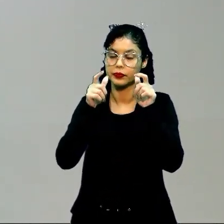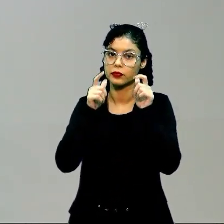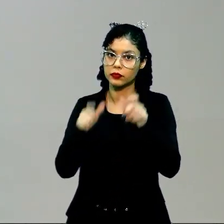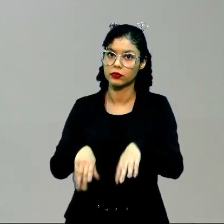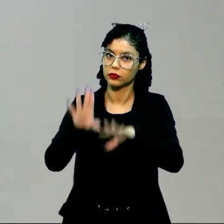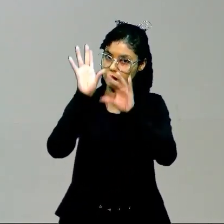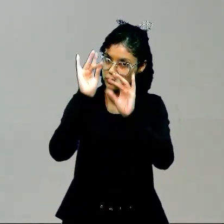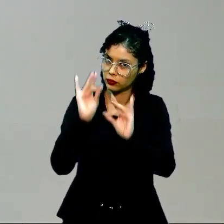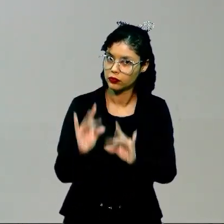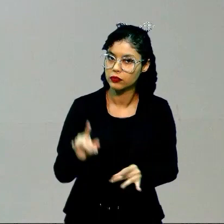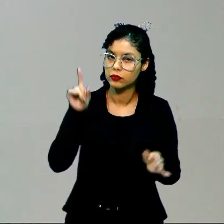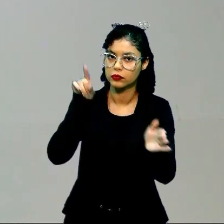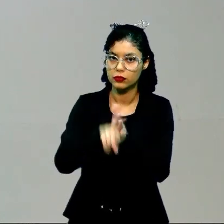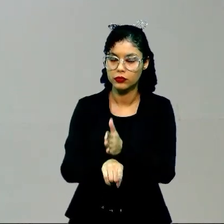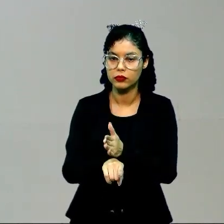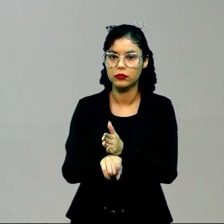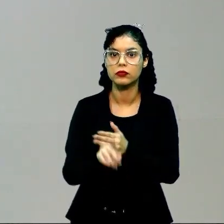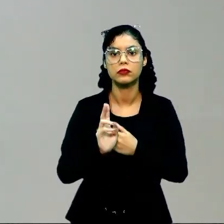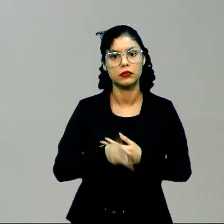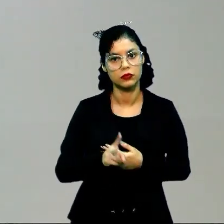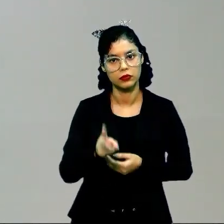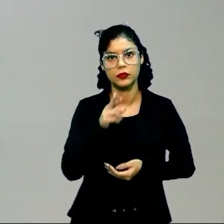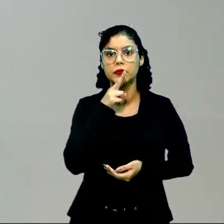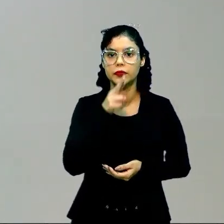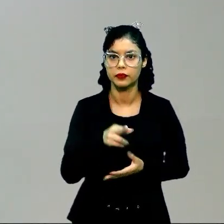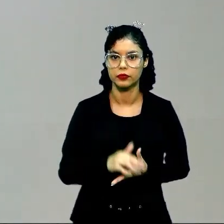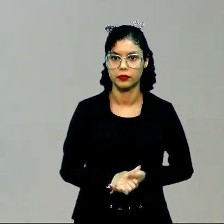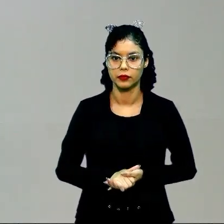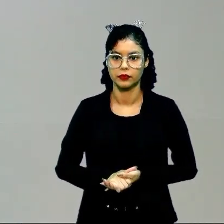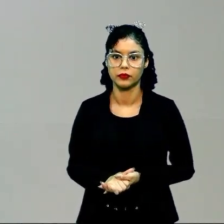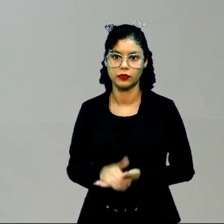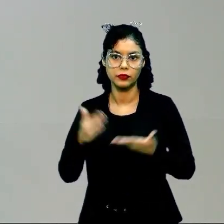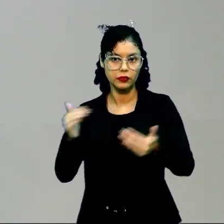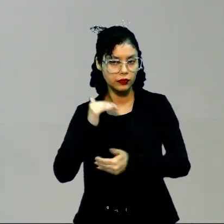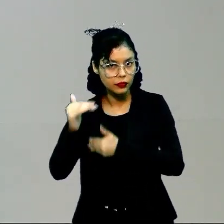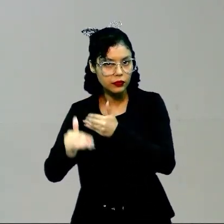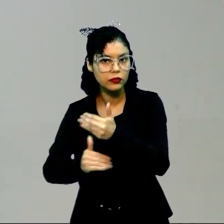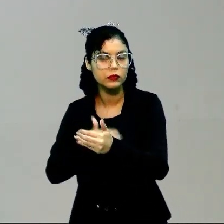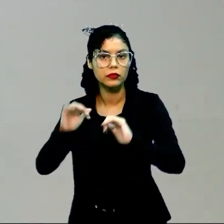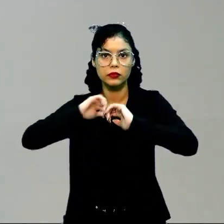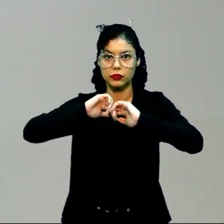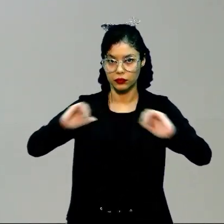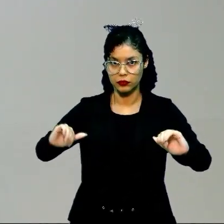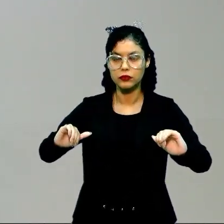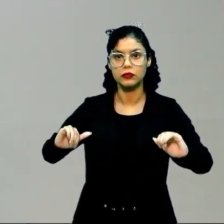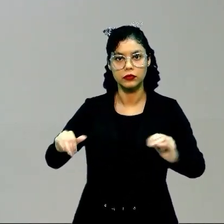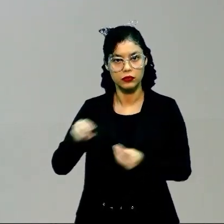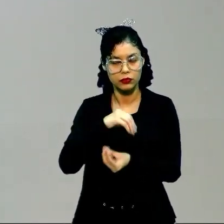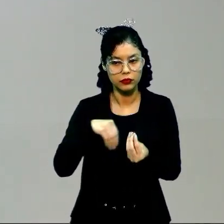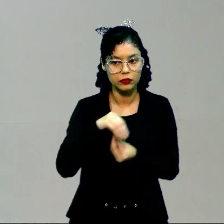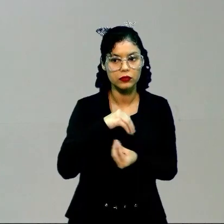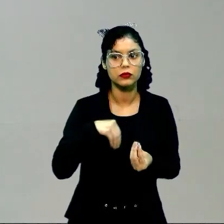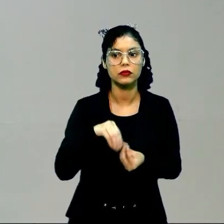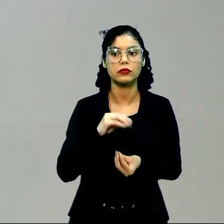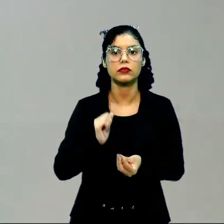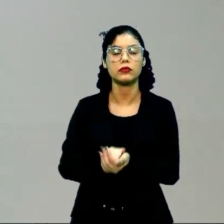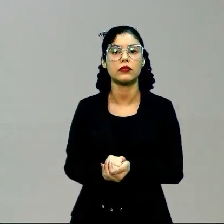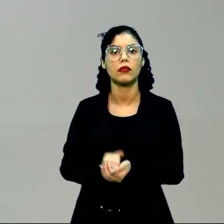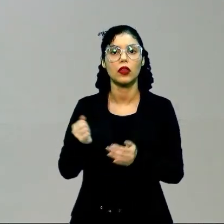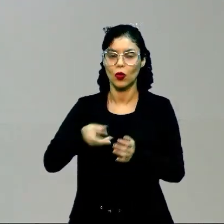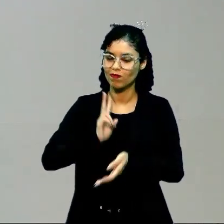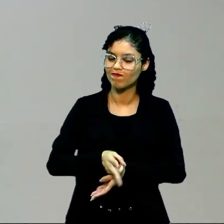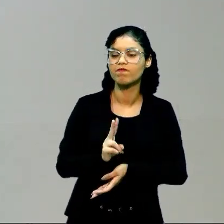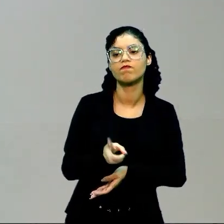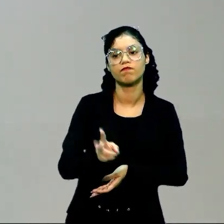os comandos, para aí assim ir para a resolução. Esses processos de separação de misturas, eles são muito